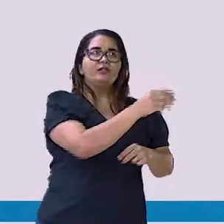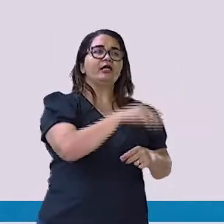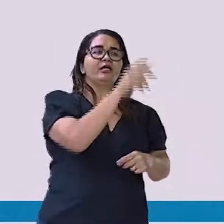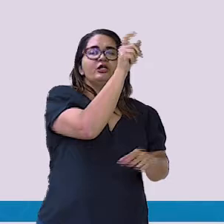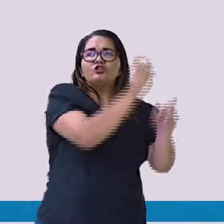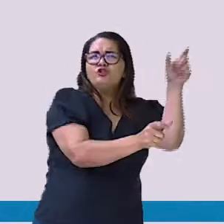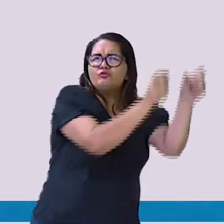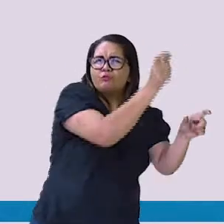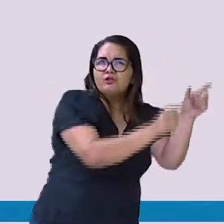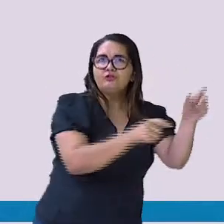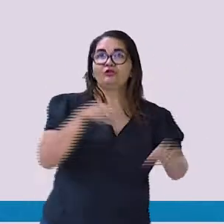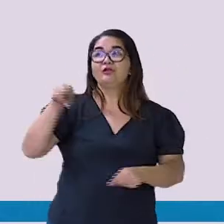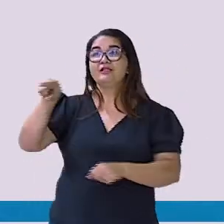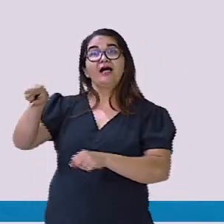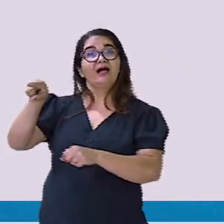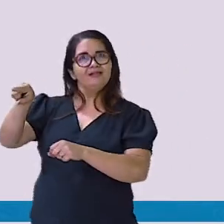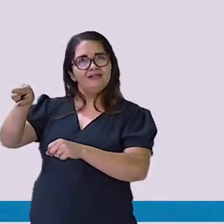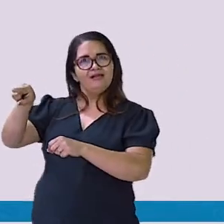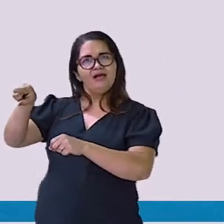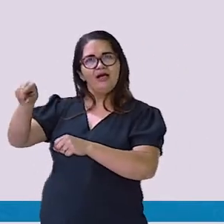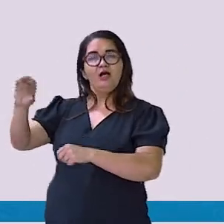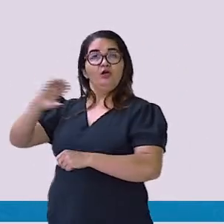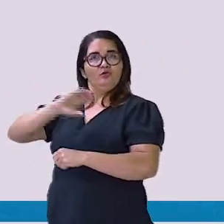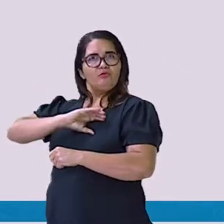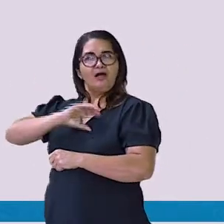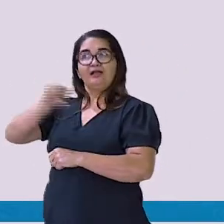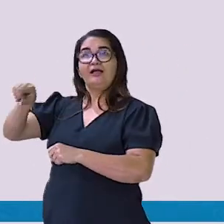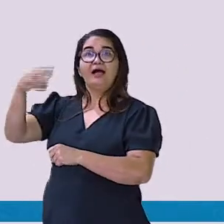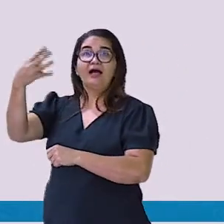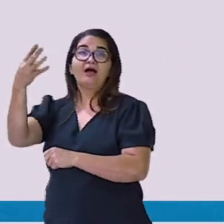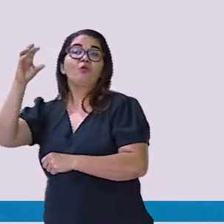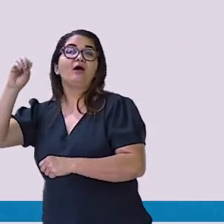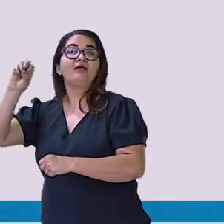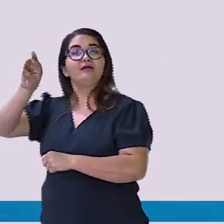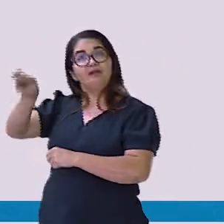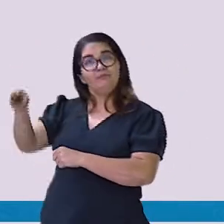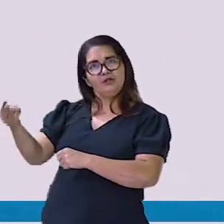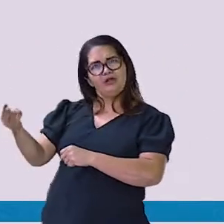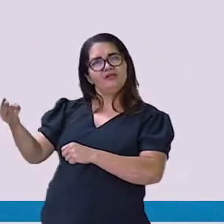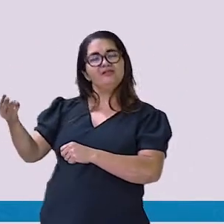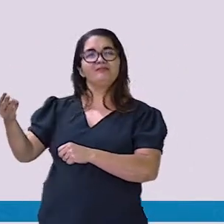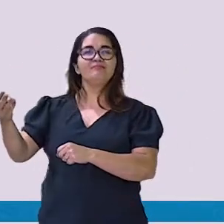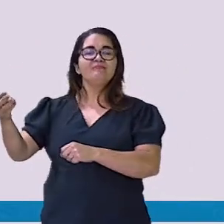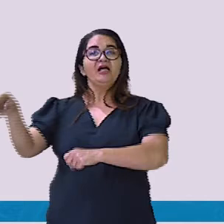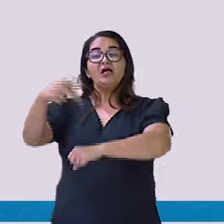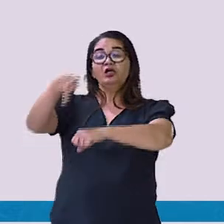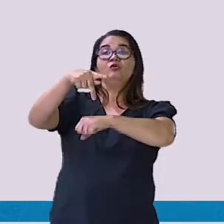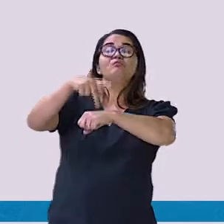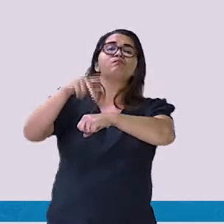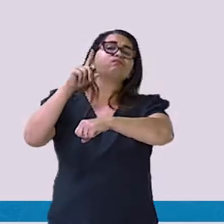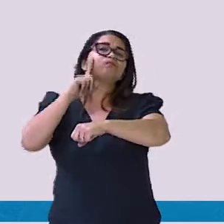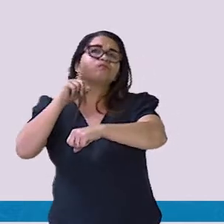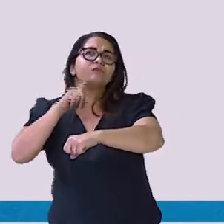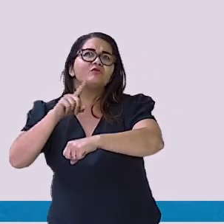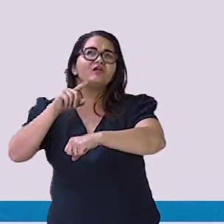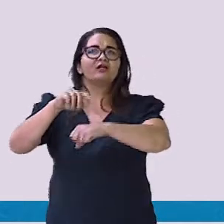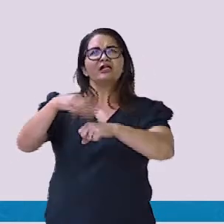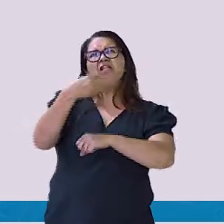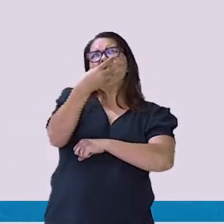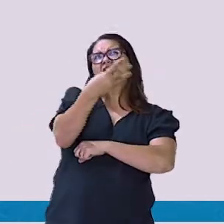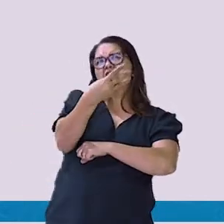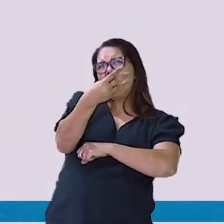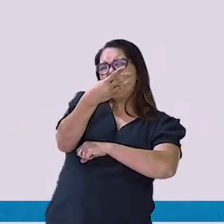40 milhões. Os Estados Unidos têm aproximadamente 330 milhões de